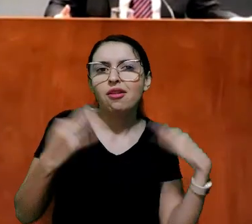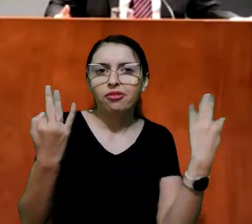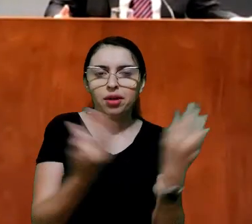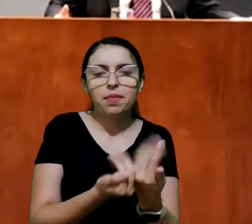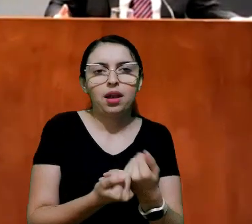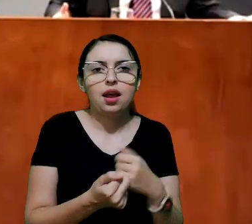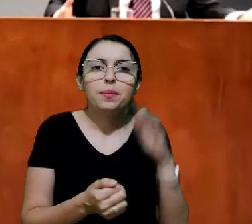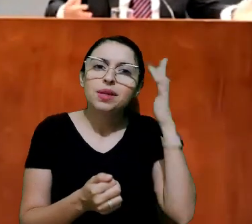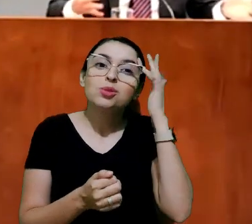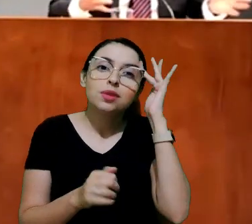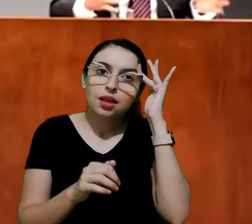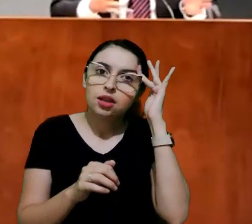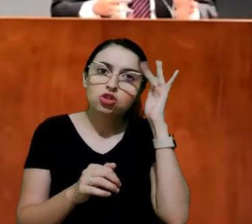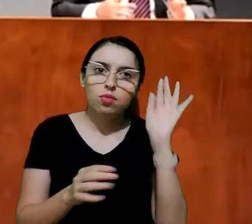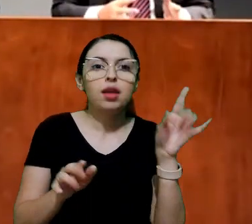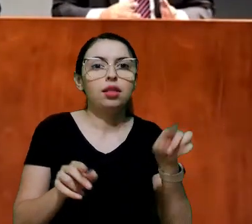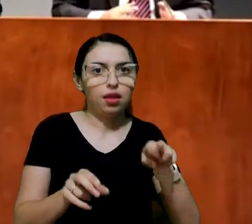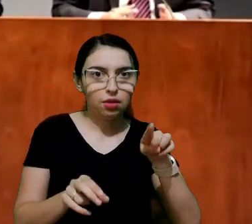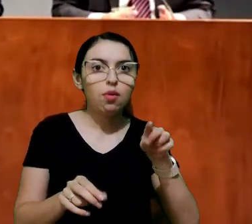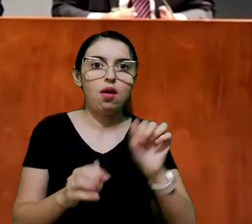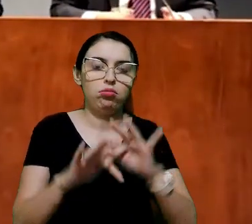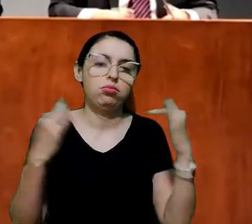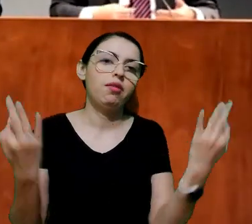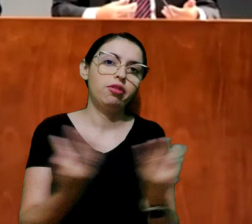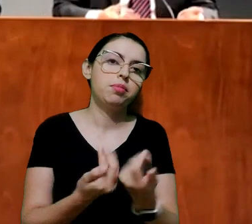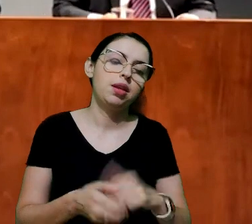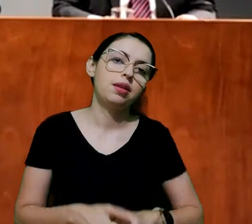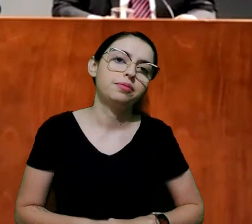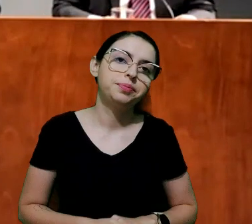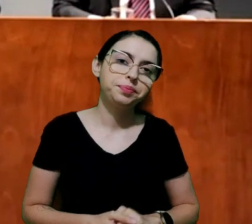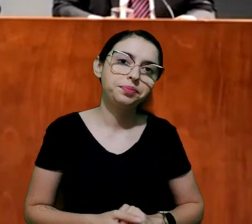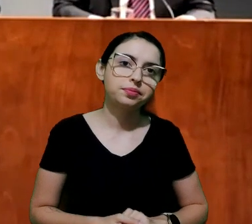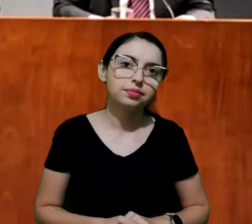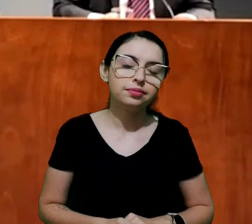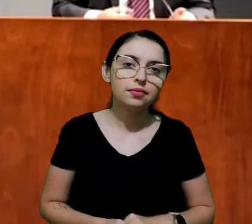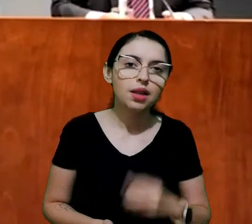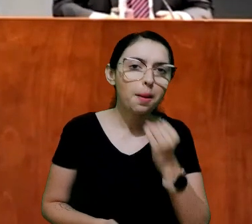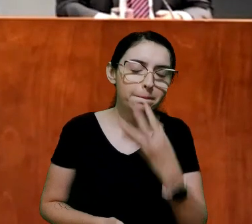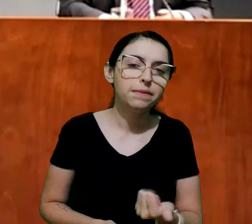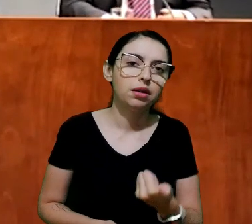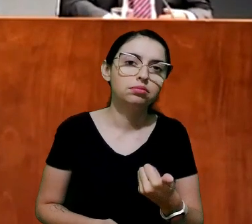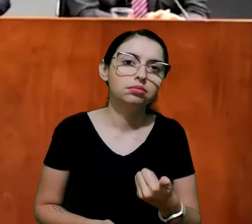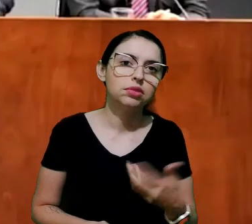de constituir família, mas não muda a forma de entender o patrimônio familiar.